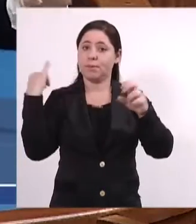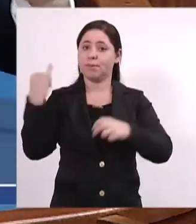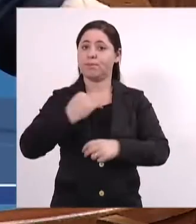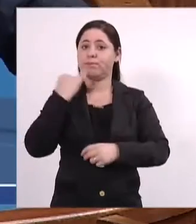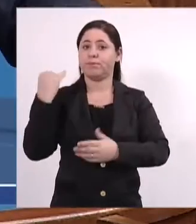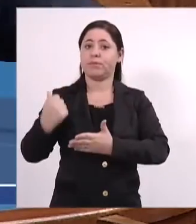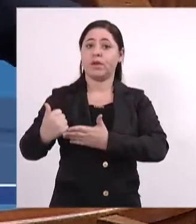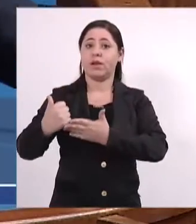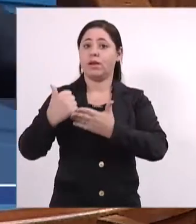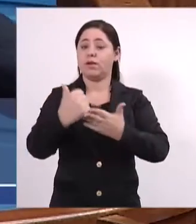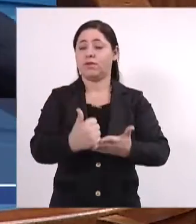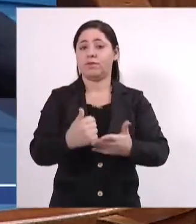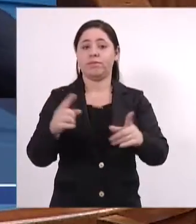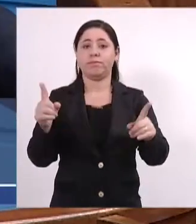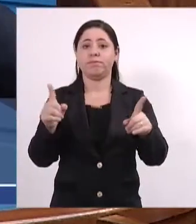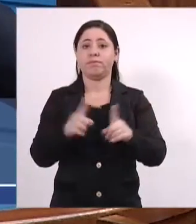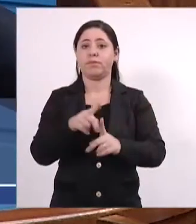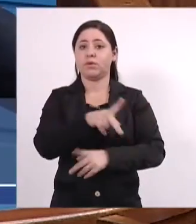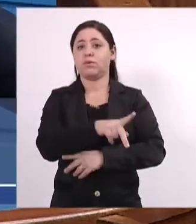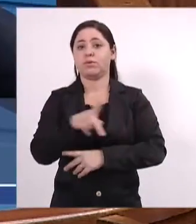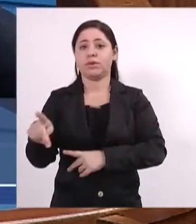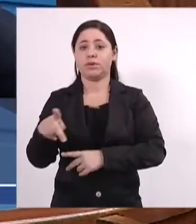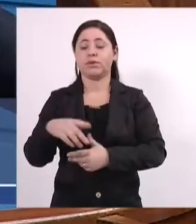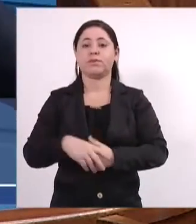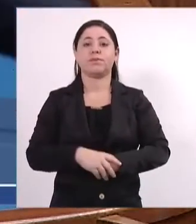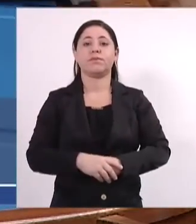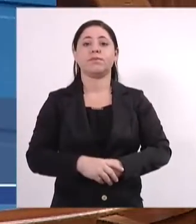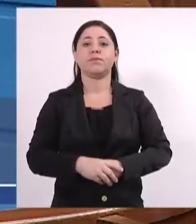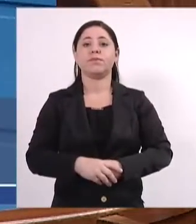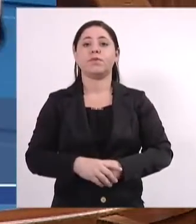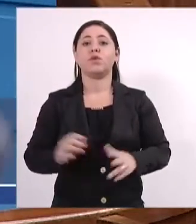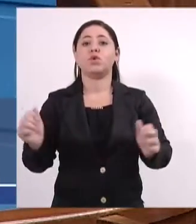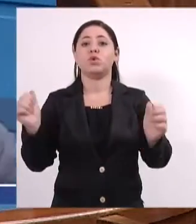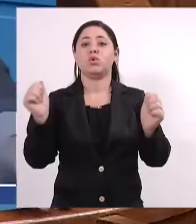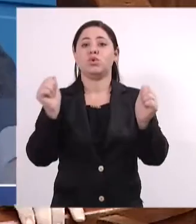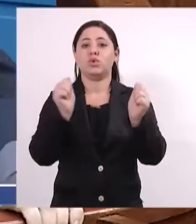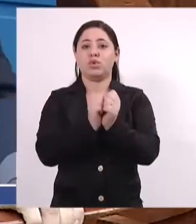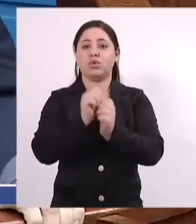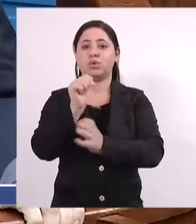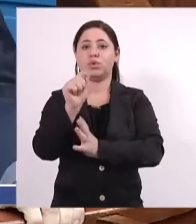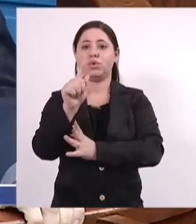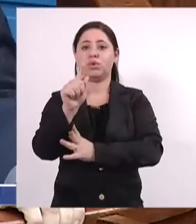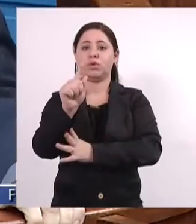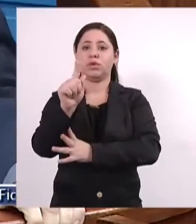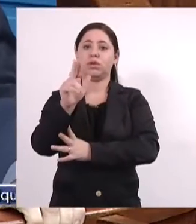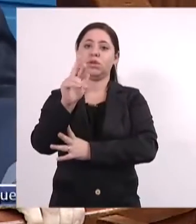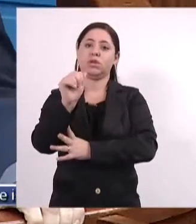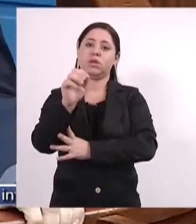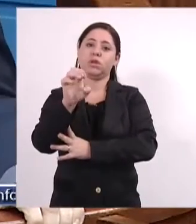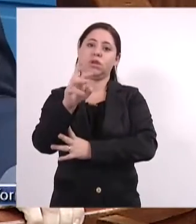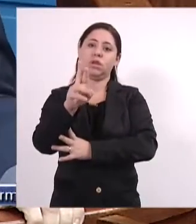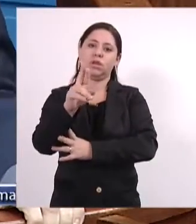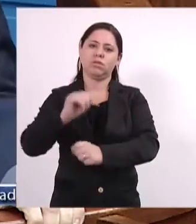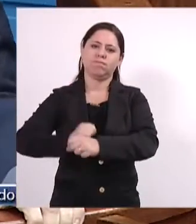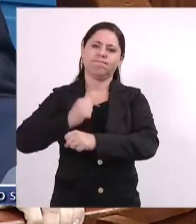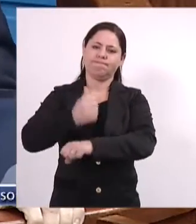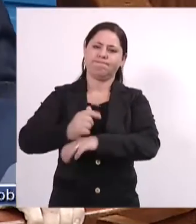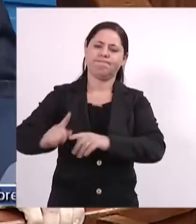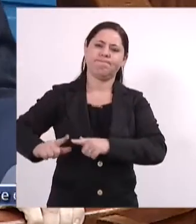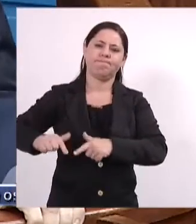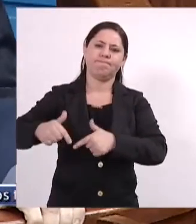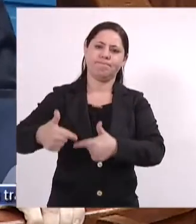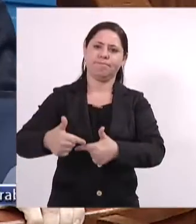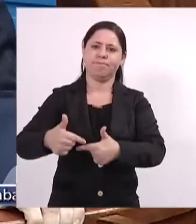levamos até o presidente, junto com a Agraer, que tem lutado